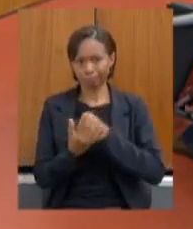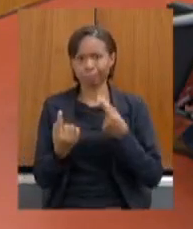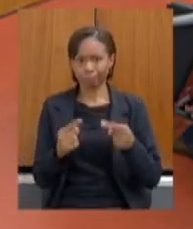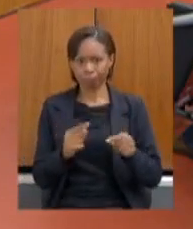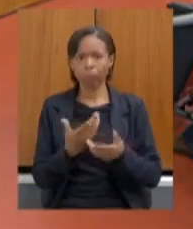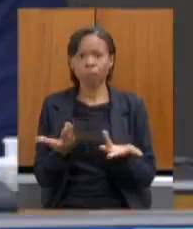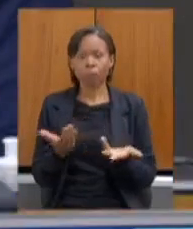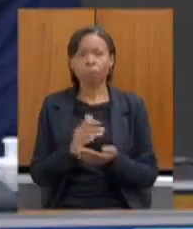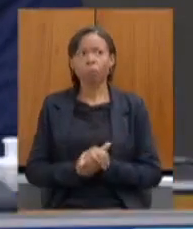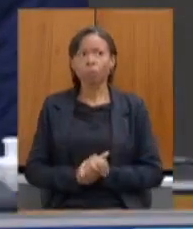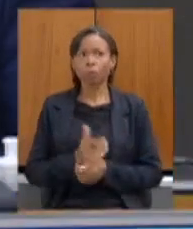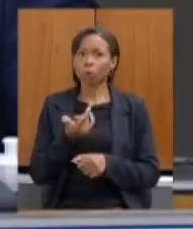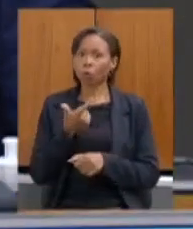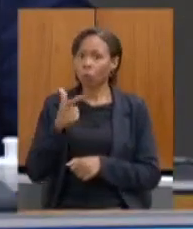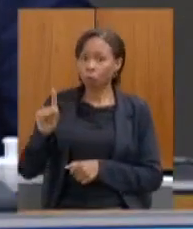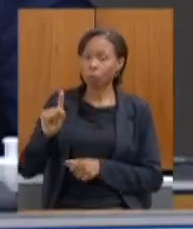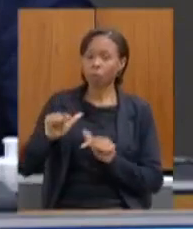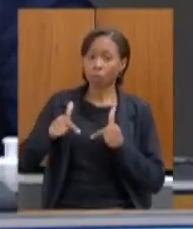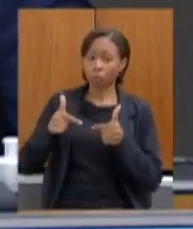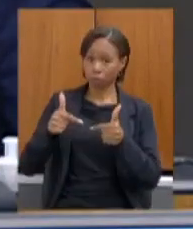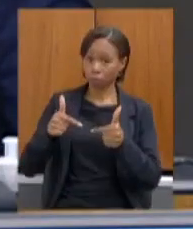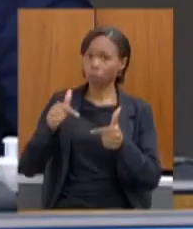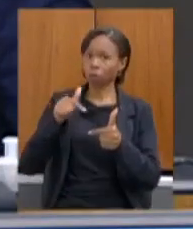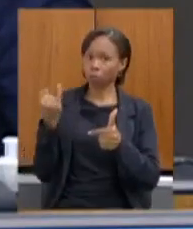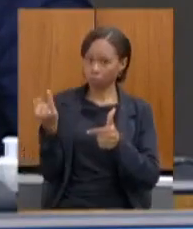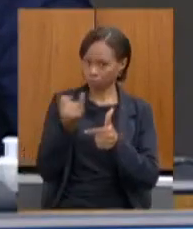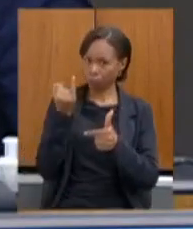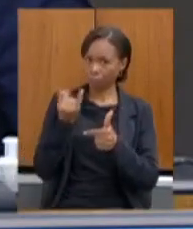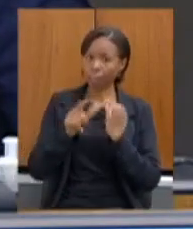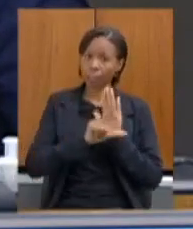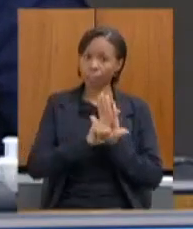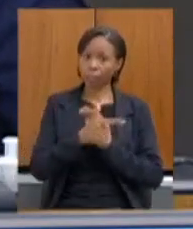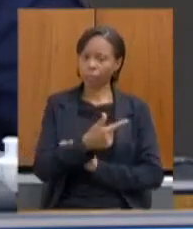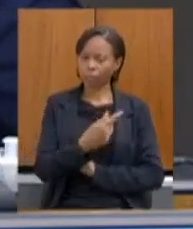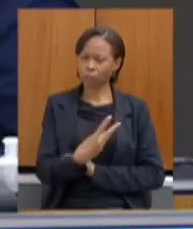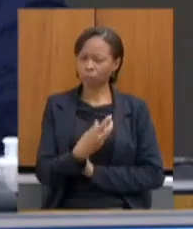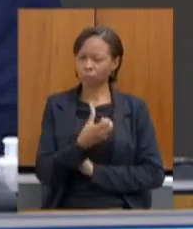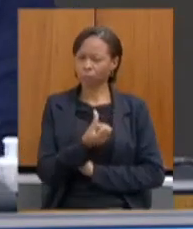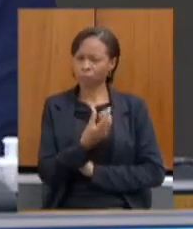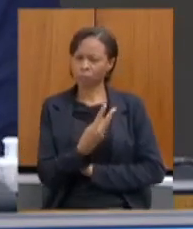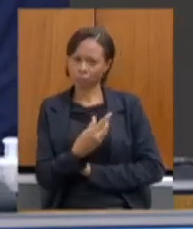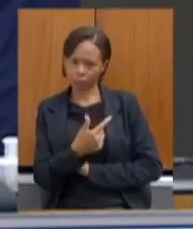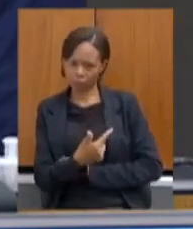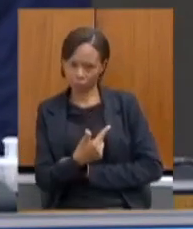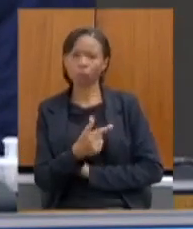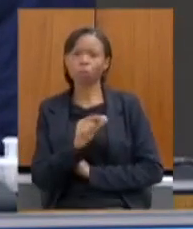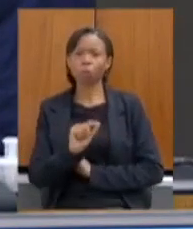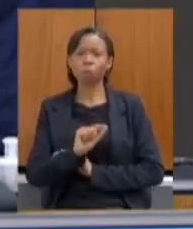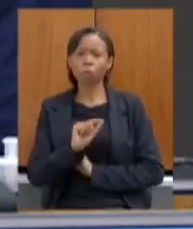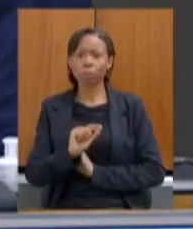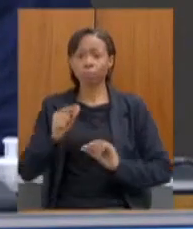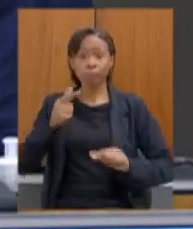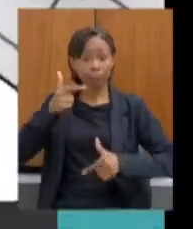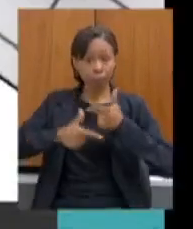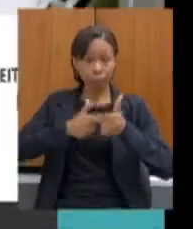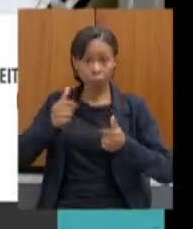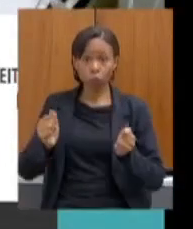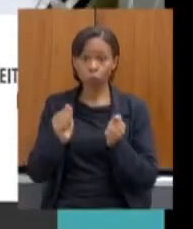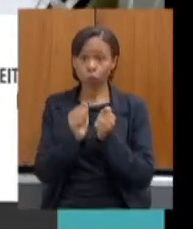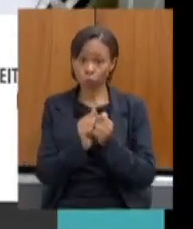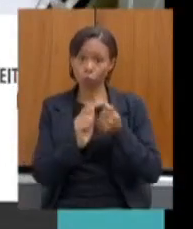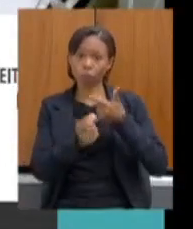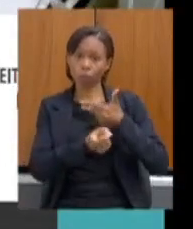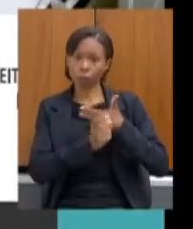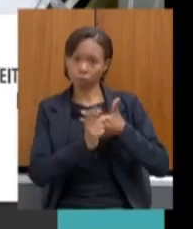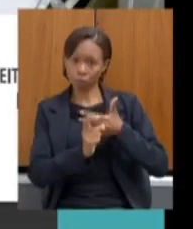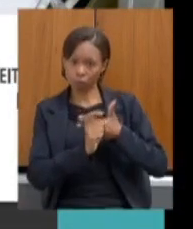Uma outra medida muito importante, que foi autorizada pela Lei 23.632, em trabalho conjunto do Poder Executivo com